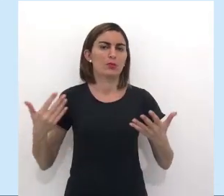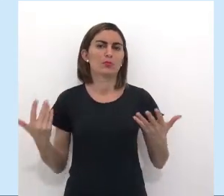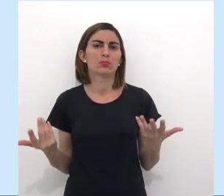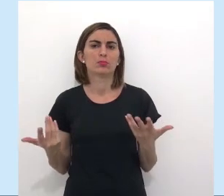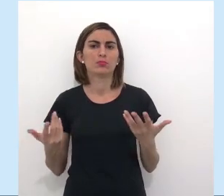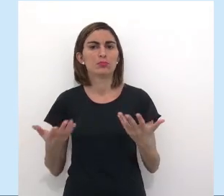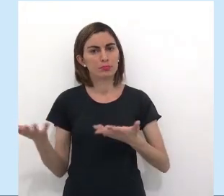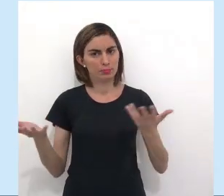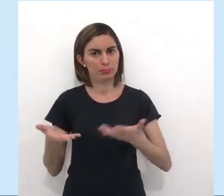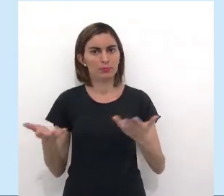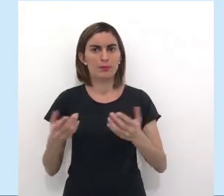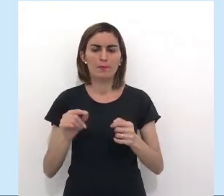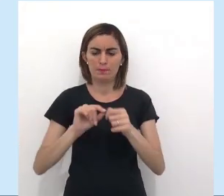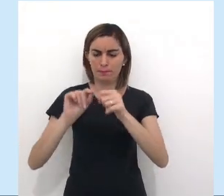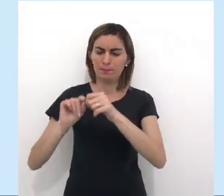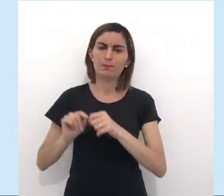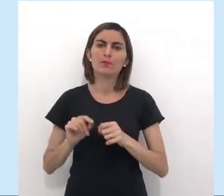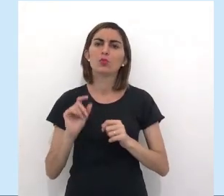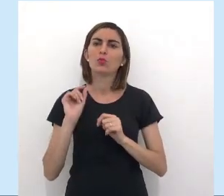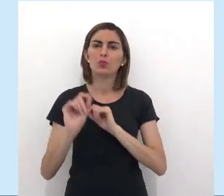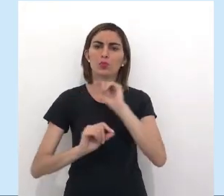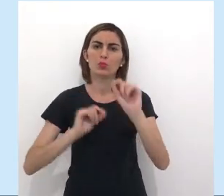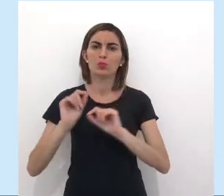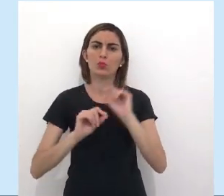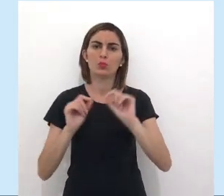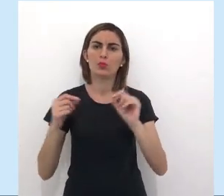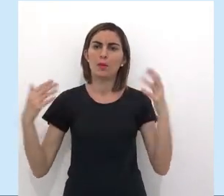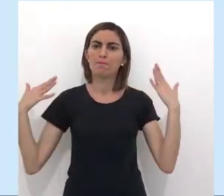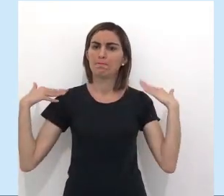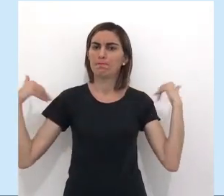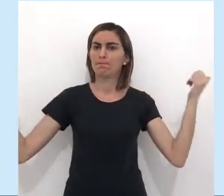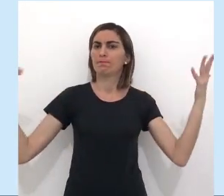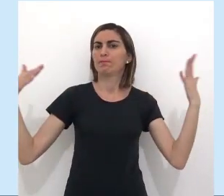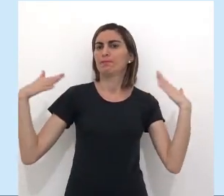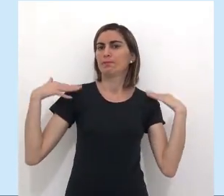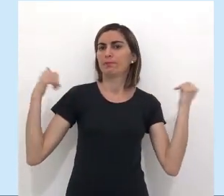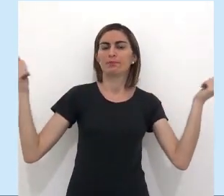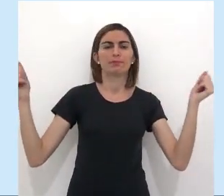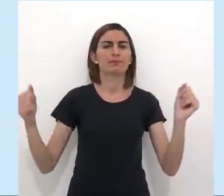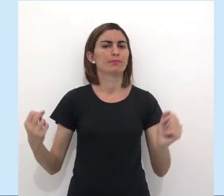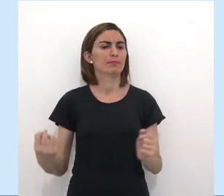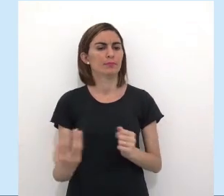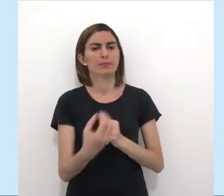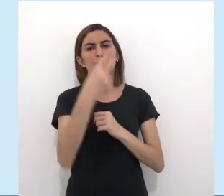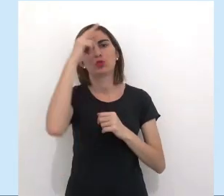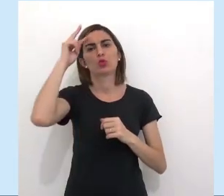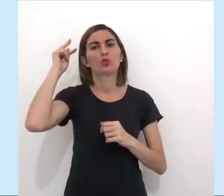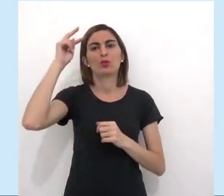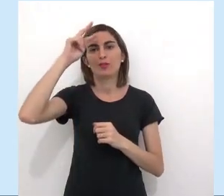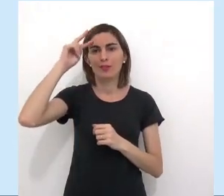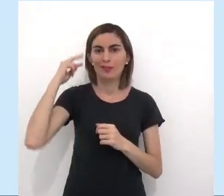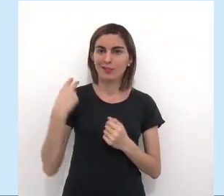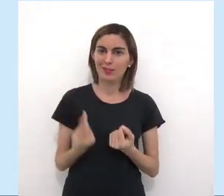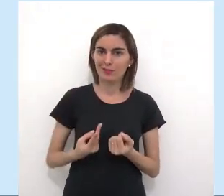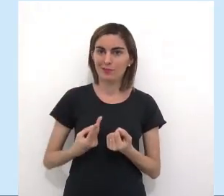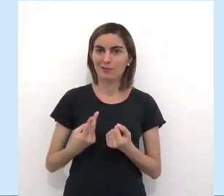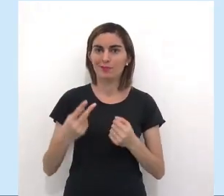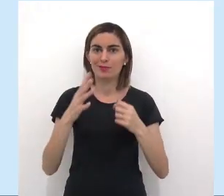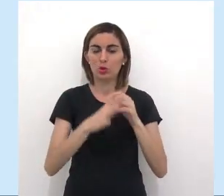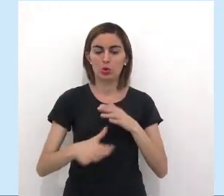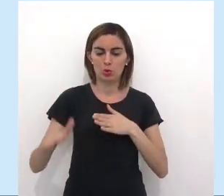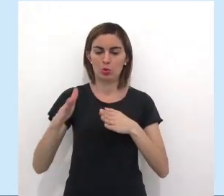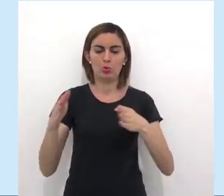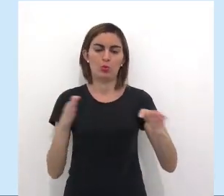convidados a fazerem um passeio à história